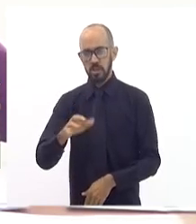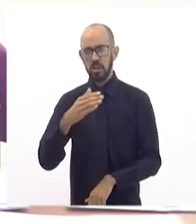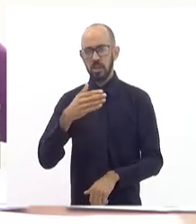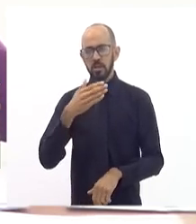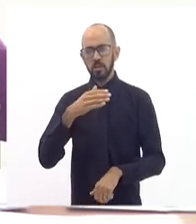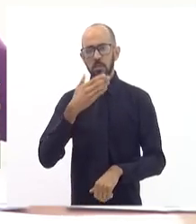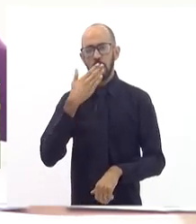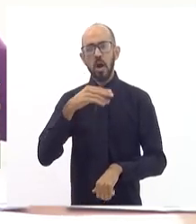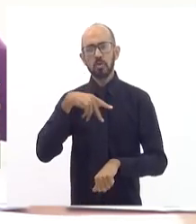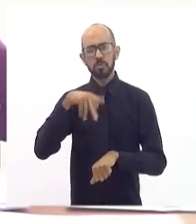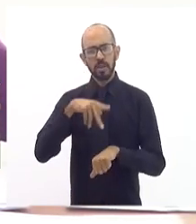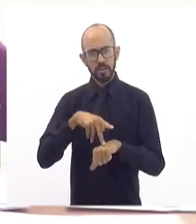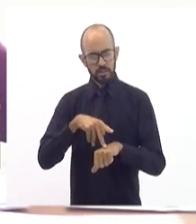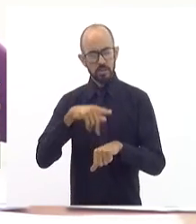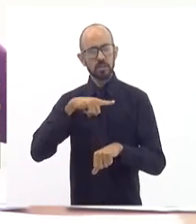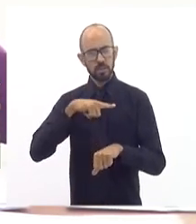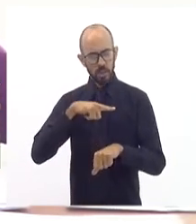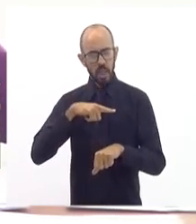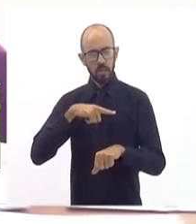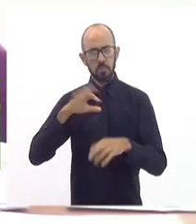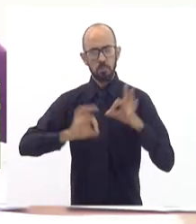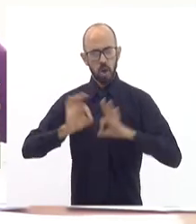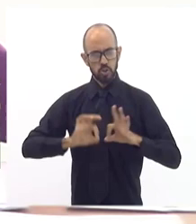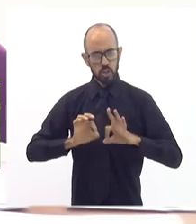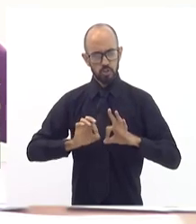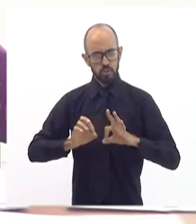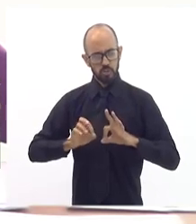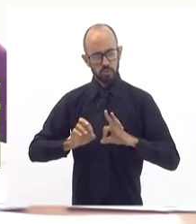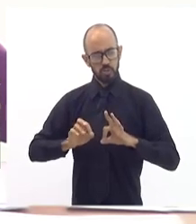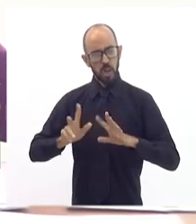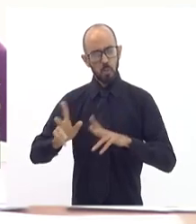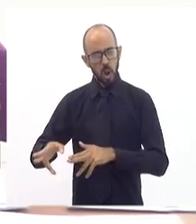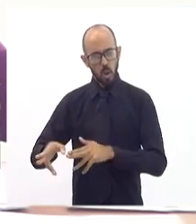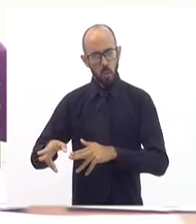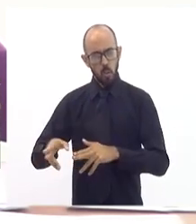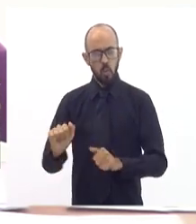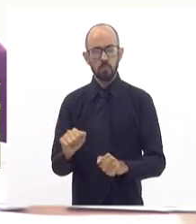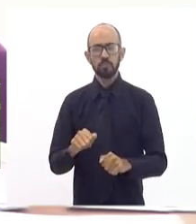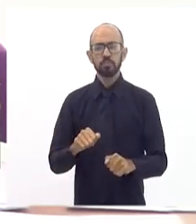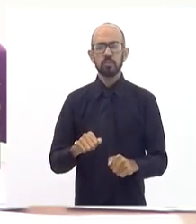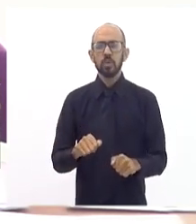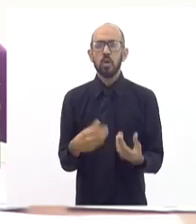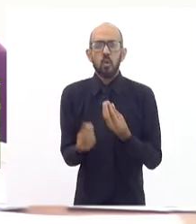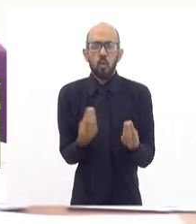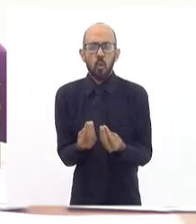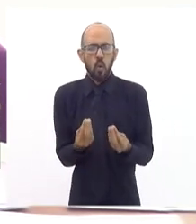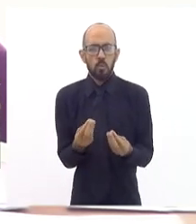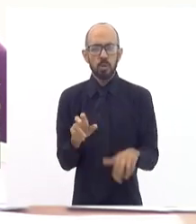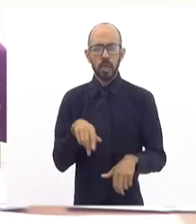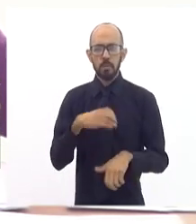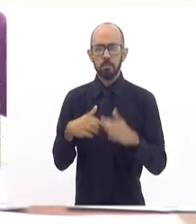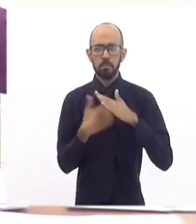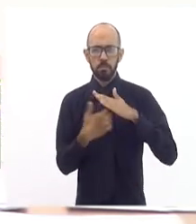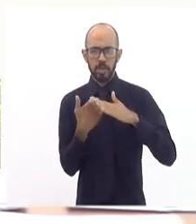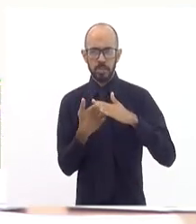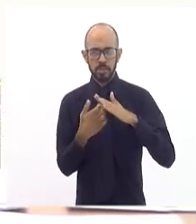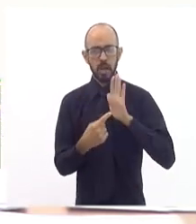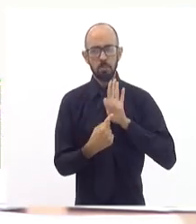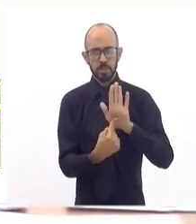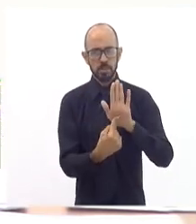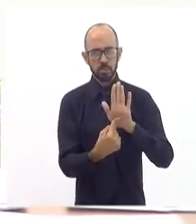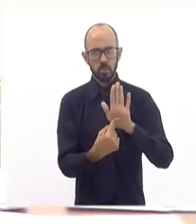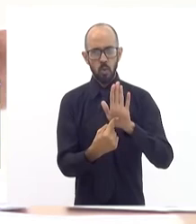países a empresa já desenvolveu projetos similares qual a situação do projeto semelhante que a empresa apresentou o governo da África do